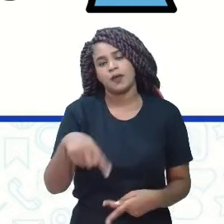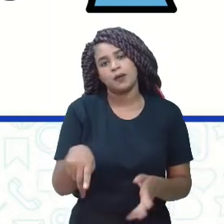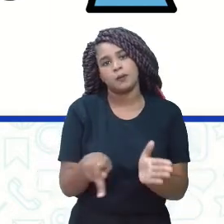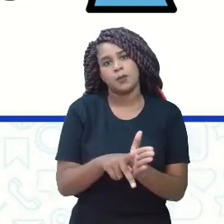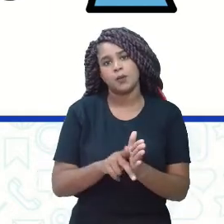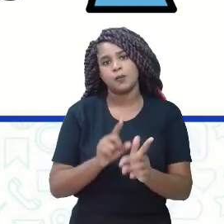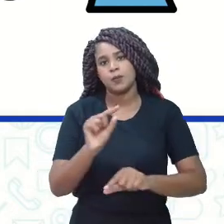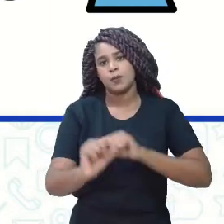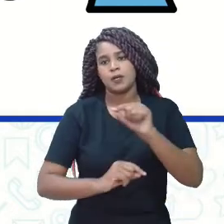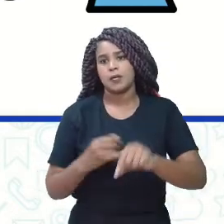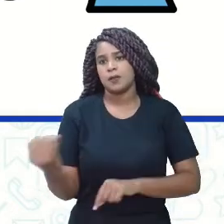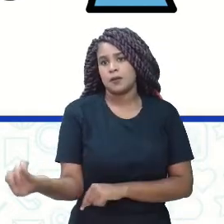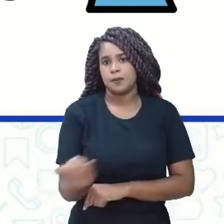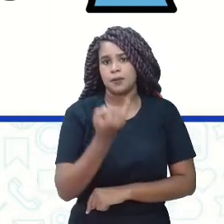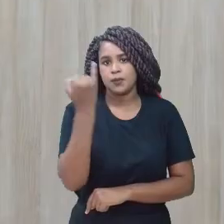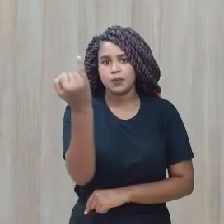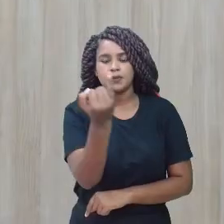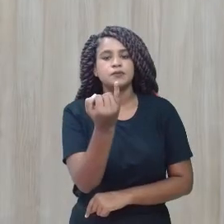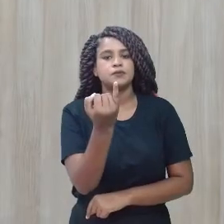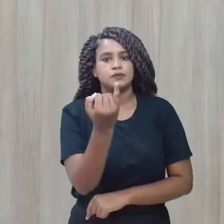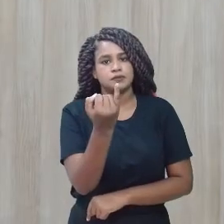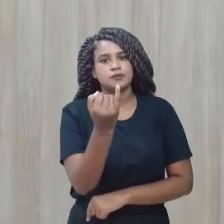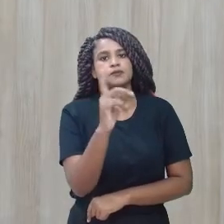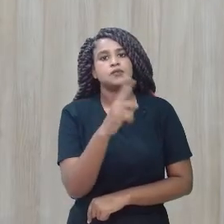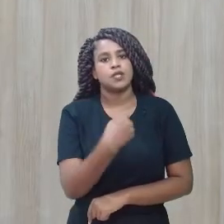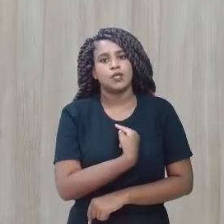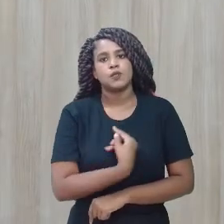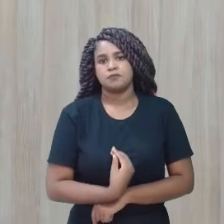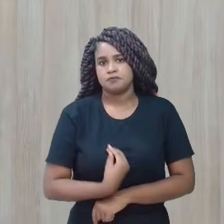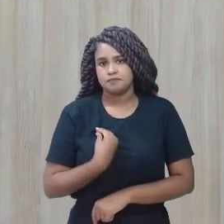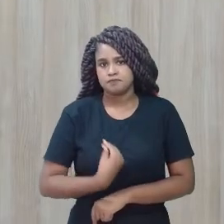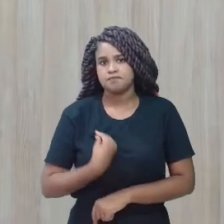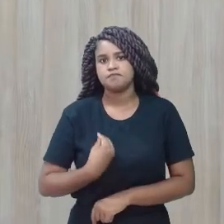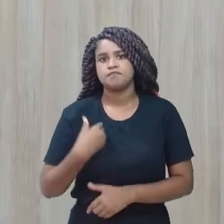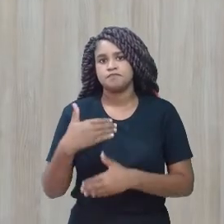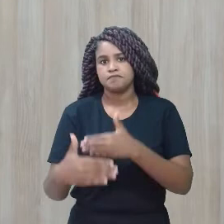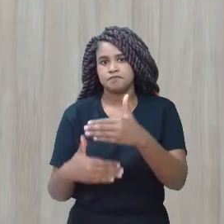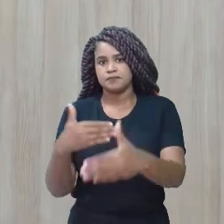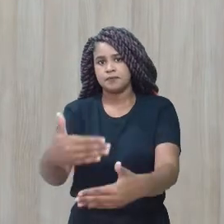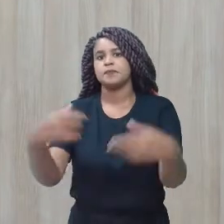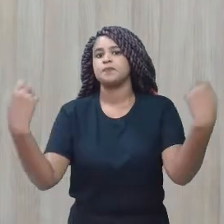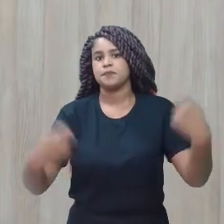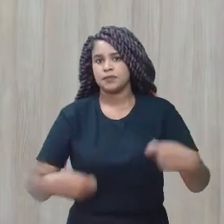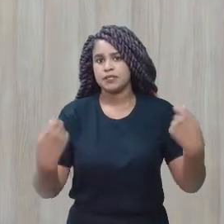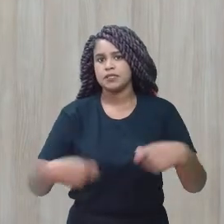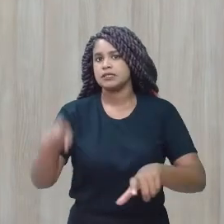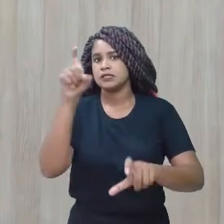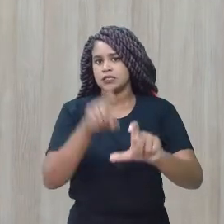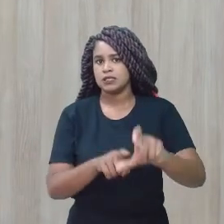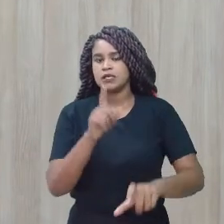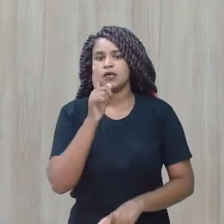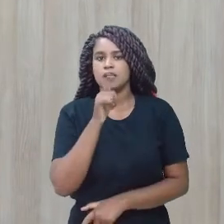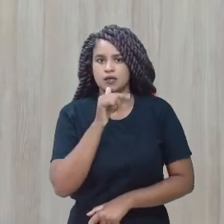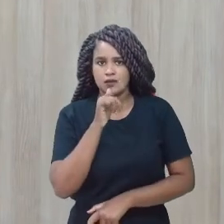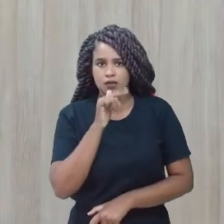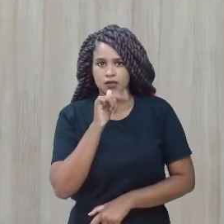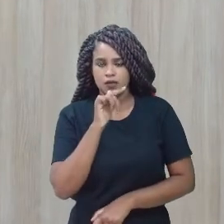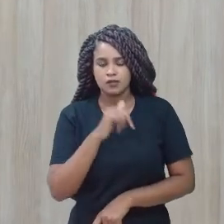é essencial, fundamental para nós, né? Para a nossa existência, a gente precisa de água para